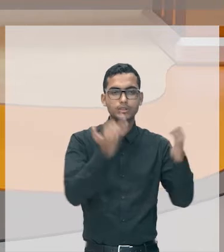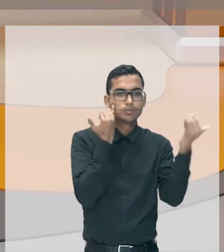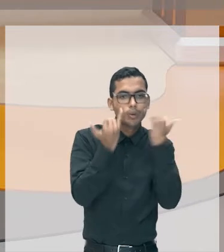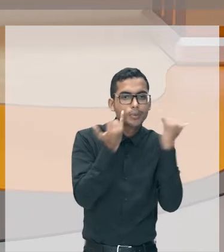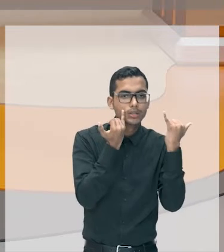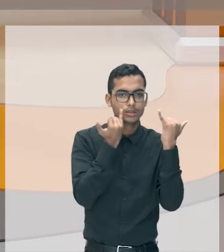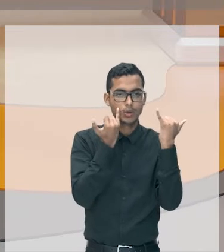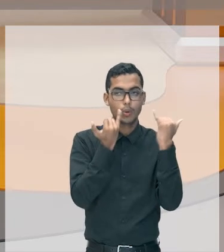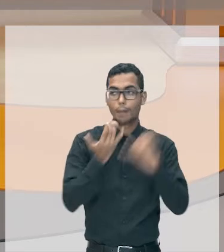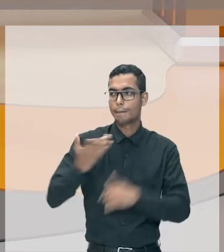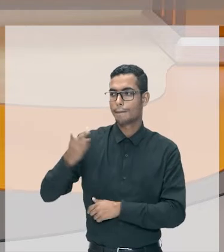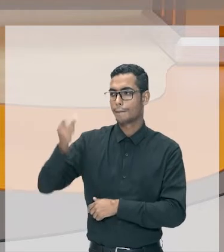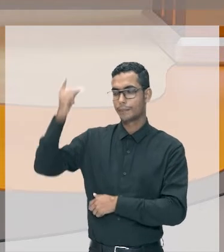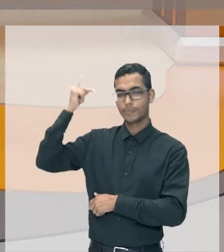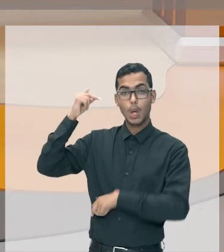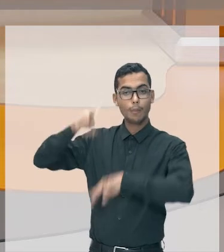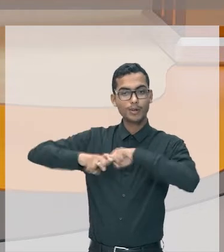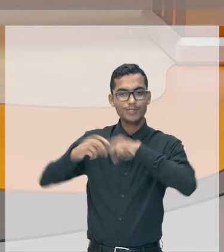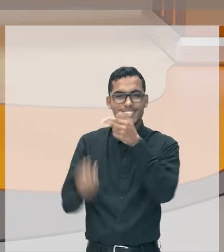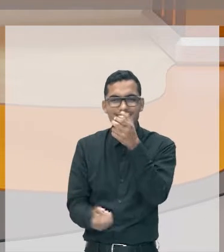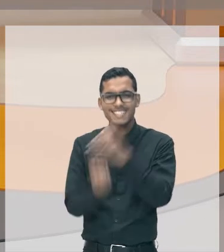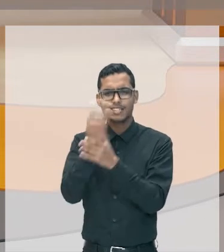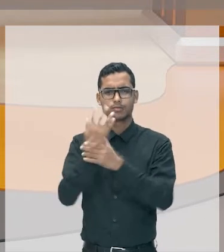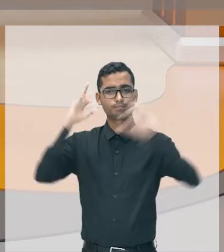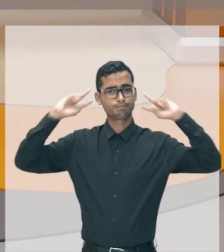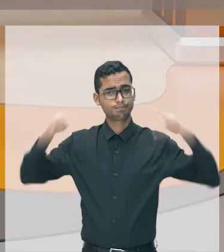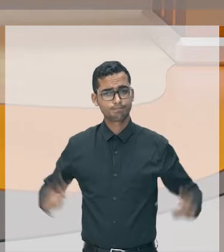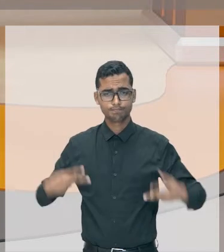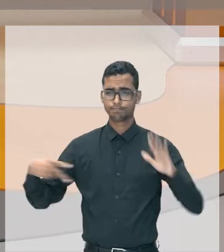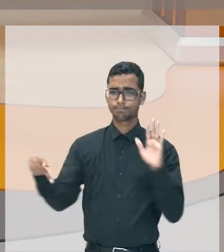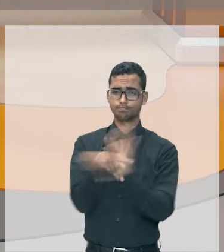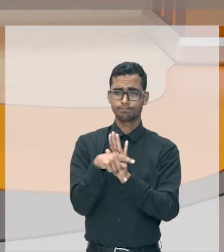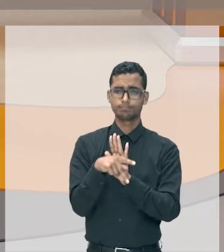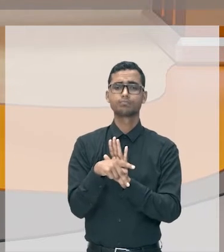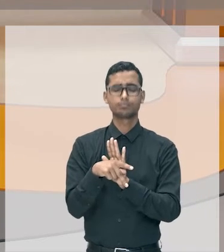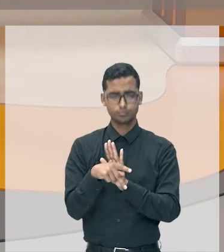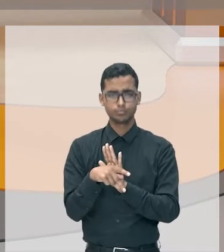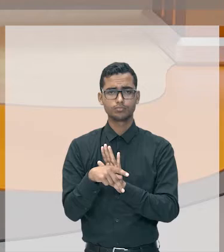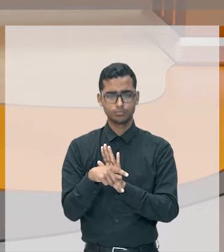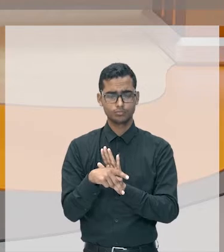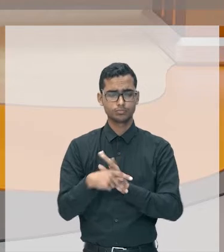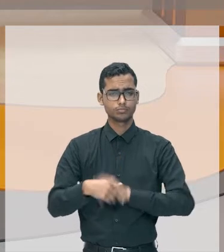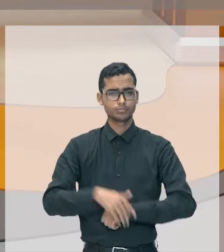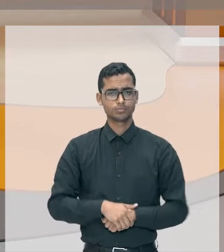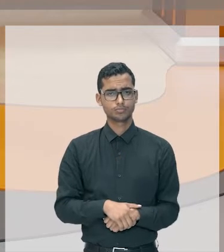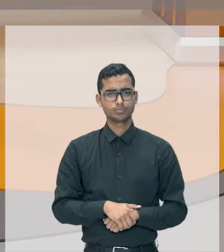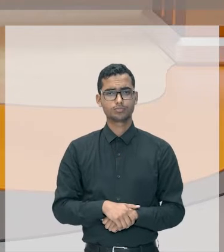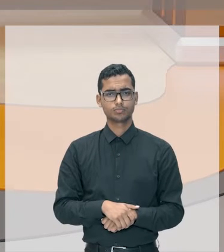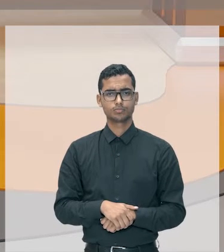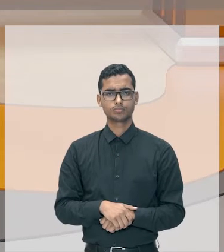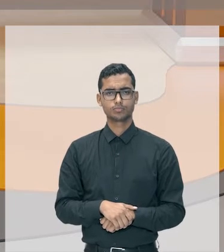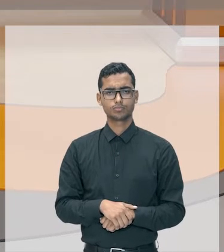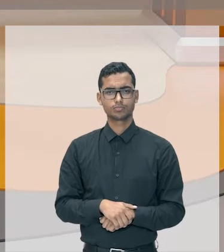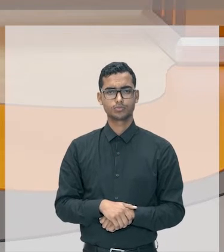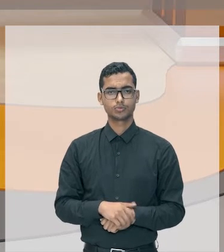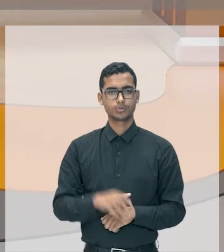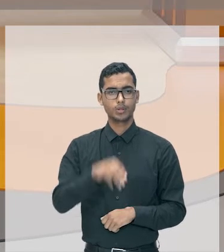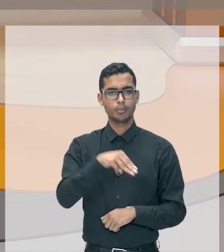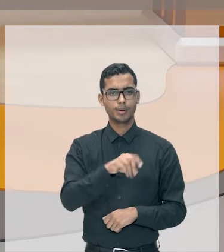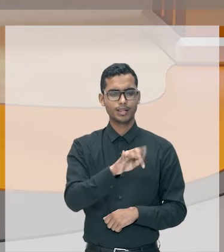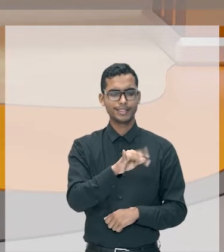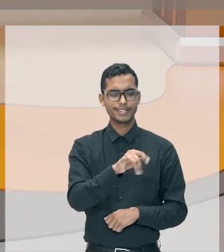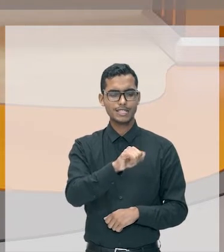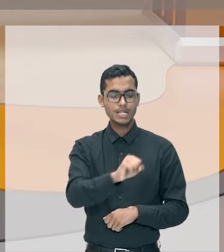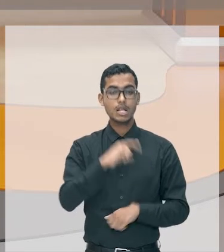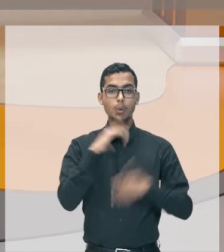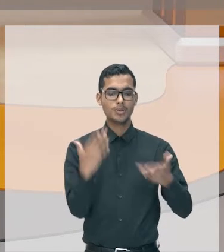por mãos humanas. É algo que você pode pegar. Fontes materiais são aquelas fontes que você pega, que você toca, que você